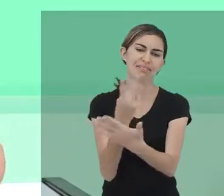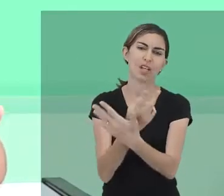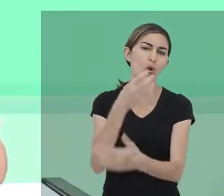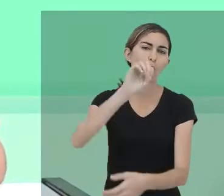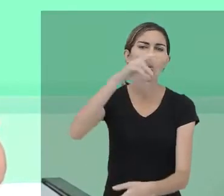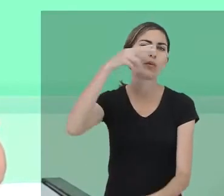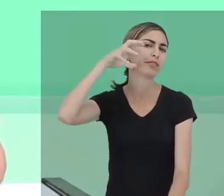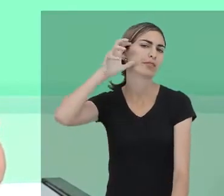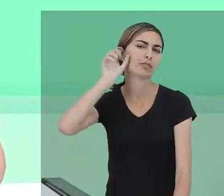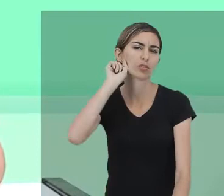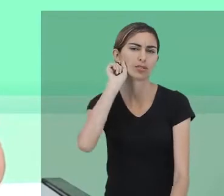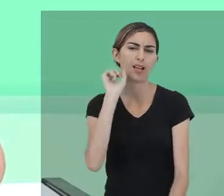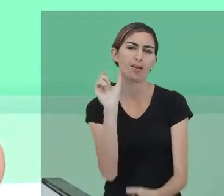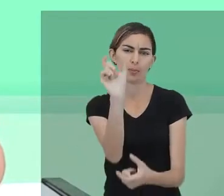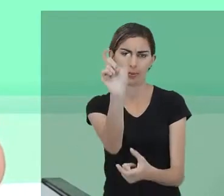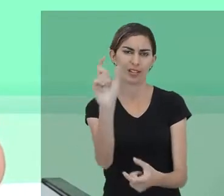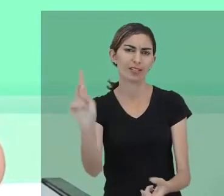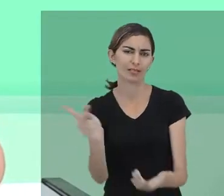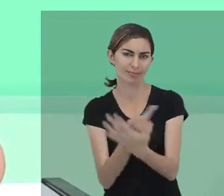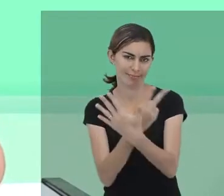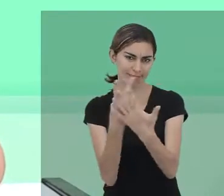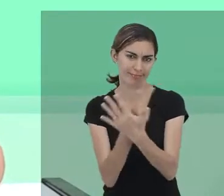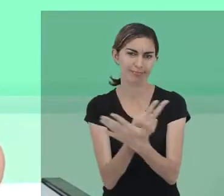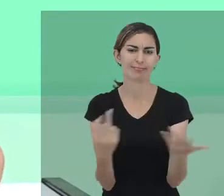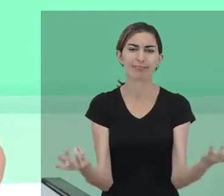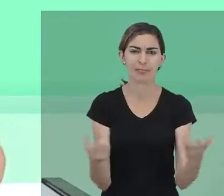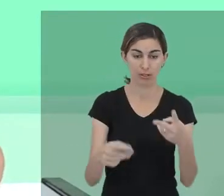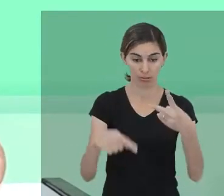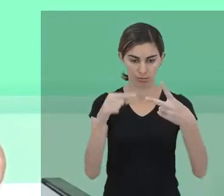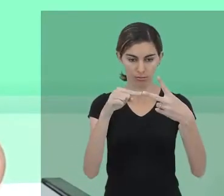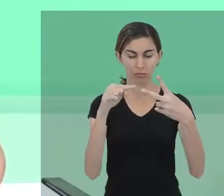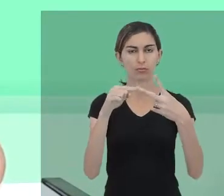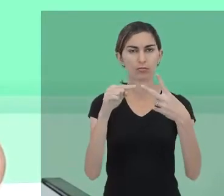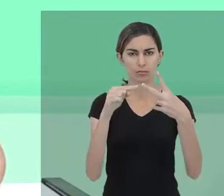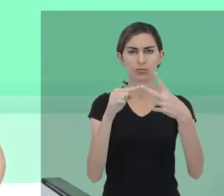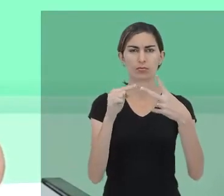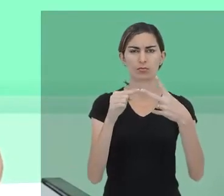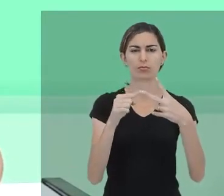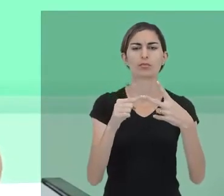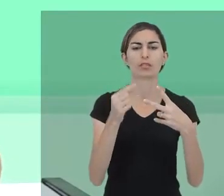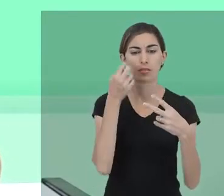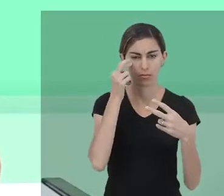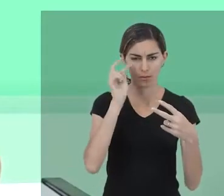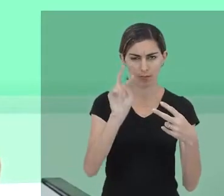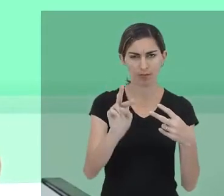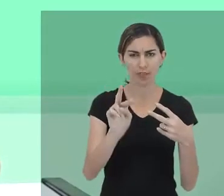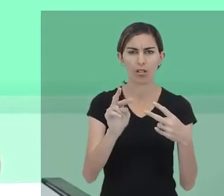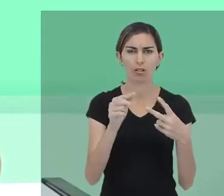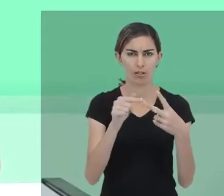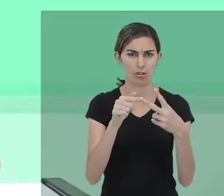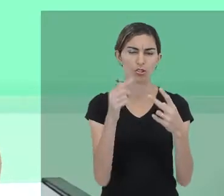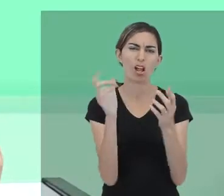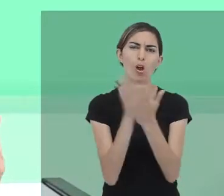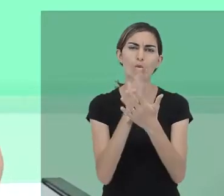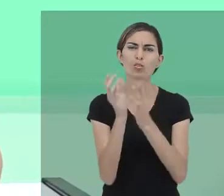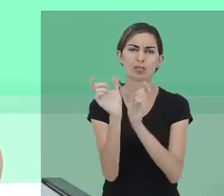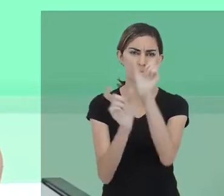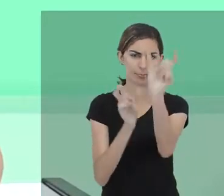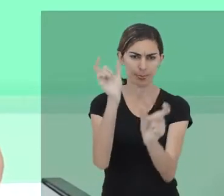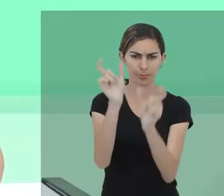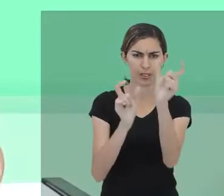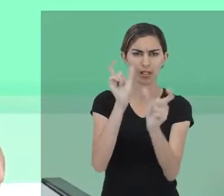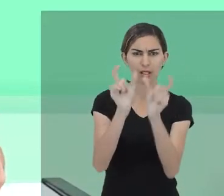mesmo ouvir essa palavra de forma errada, ok? E a segunda parte, né, nós vamos ver algumas